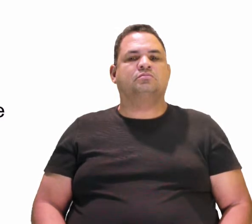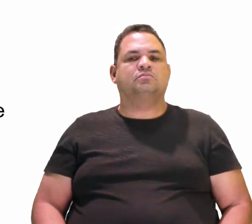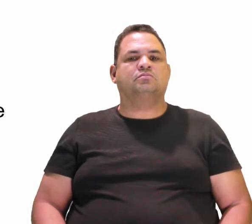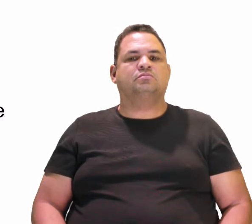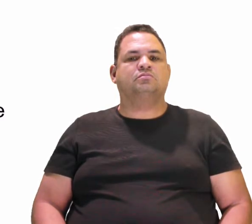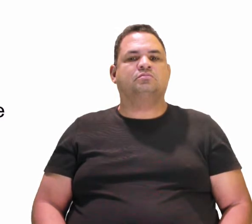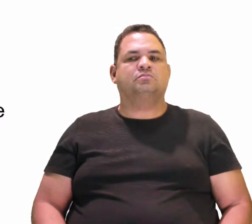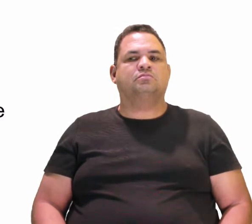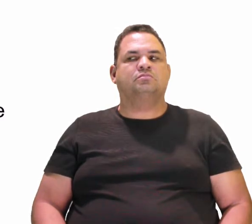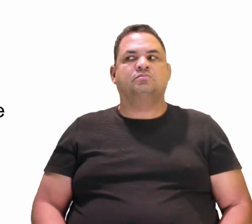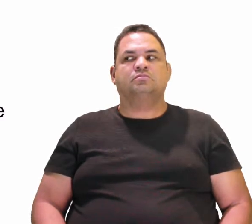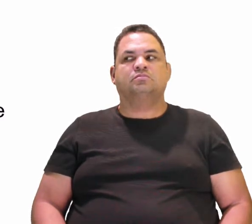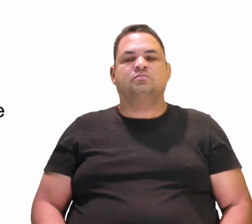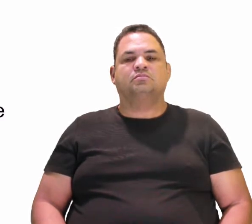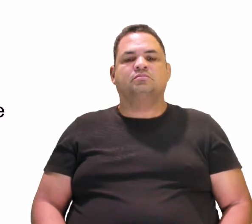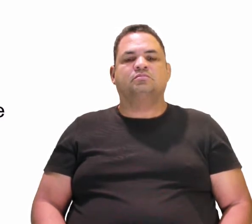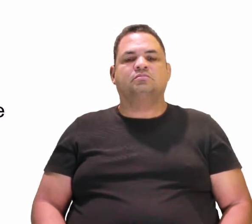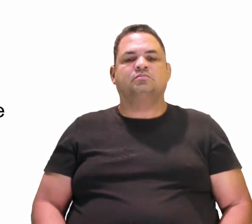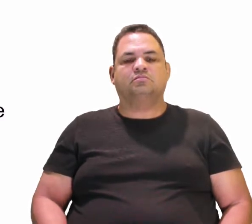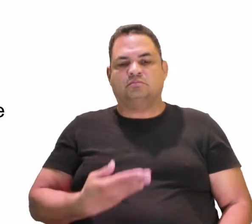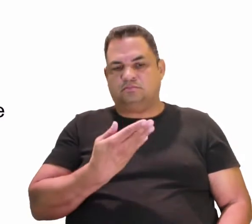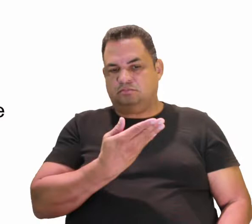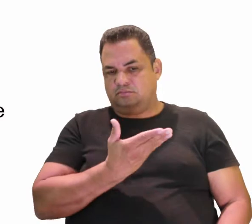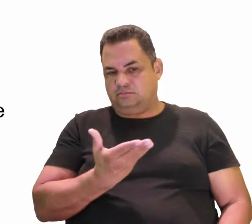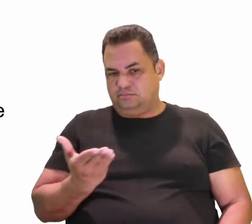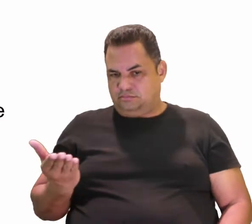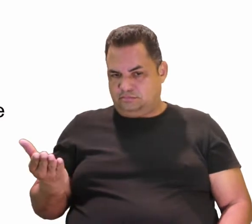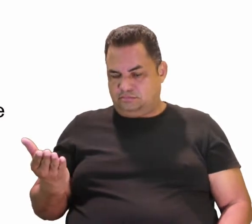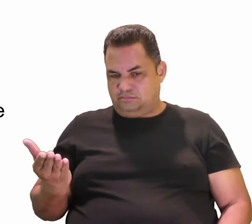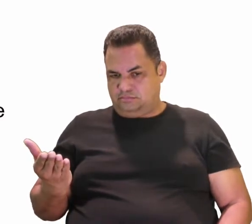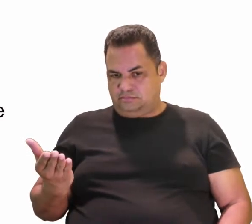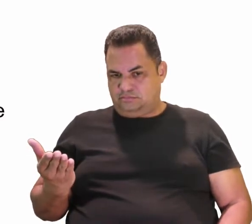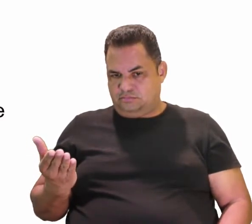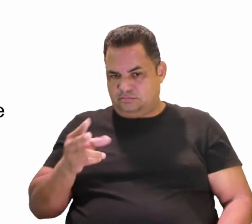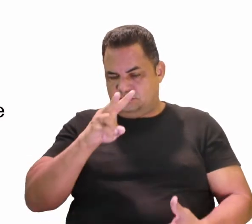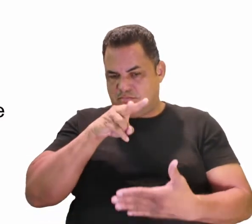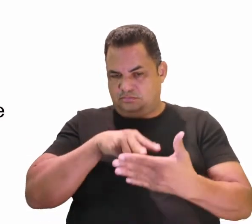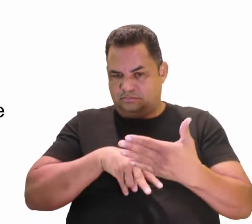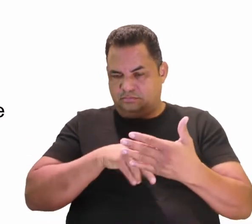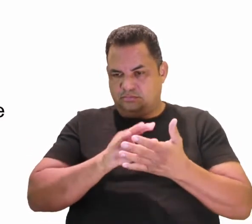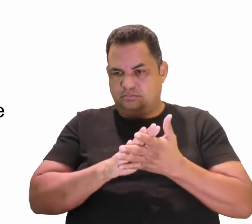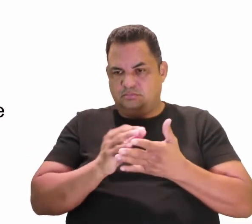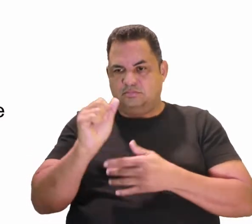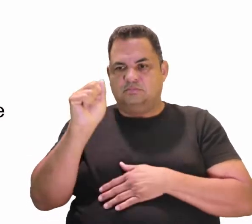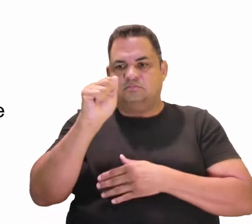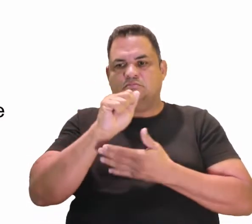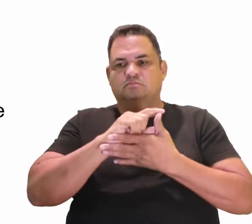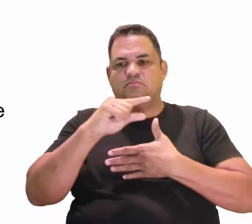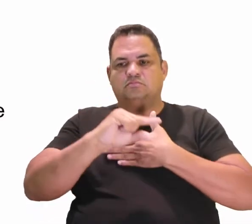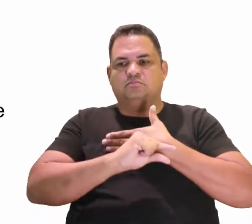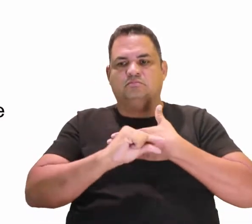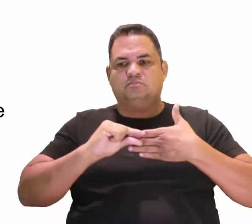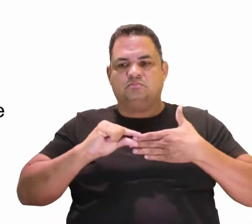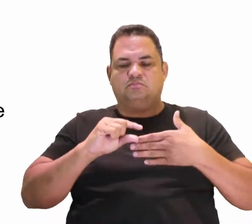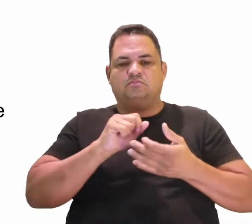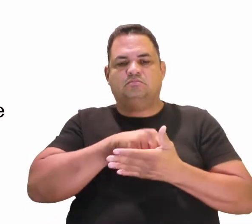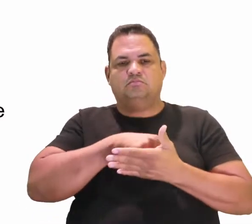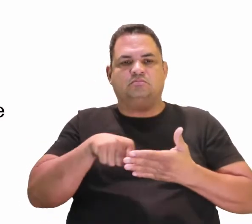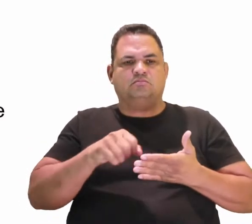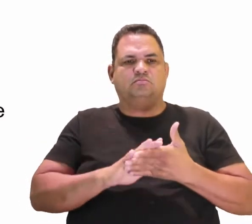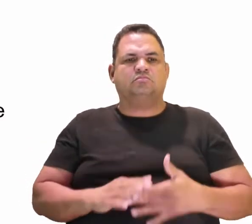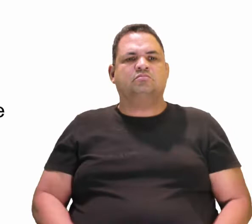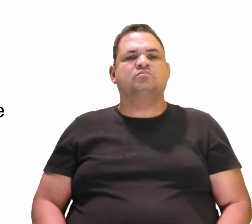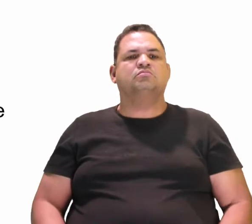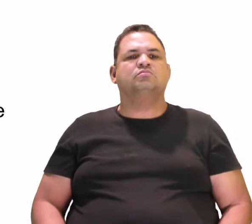como é que eu posso dizer, do Mahatma Gandhi, essa leitura que eu vou fazer agora, certo? E aí ele fala o